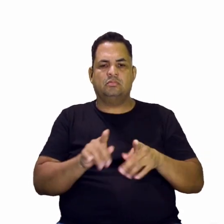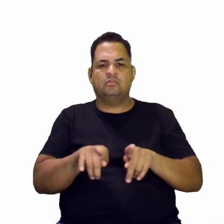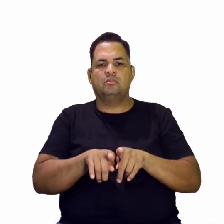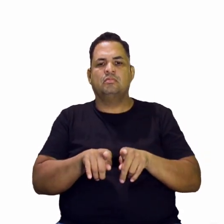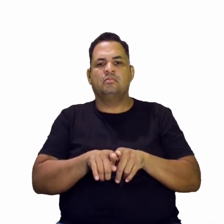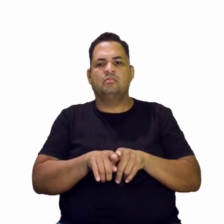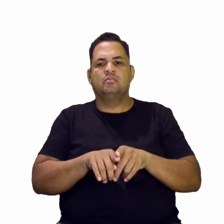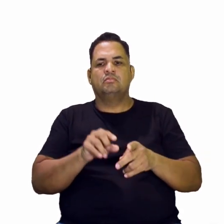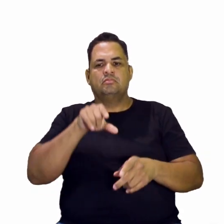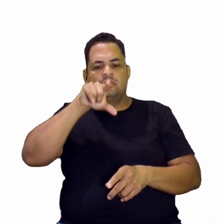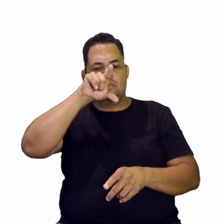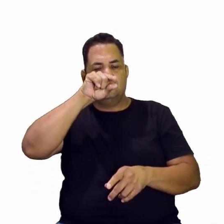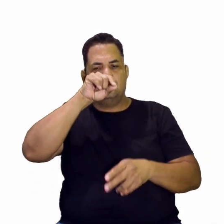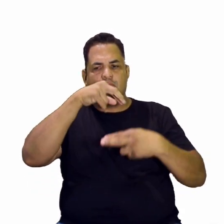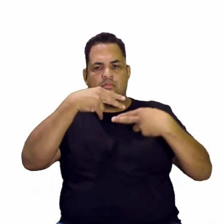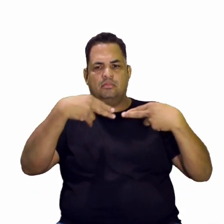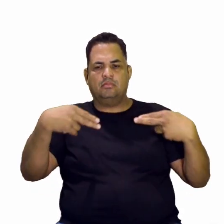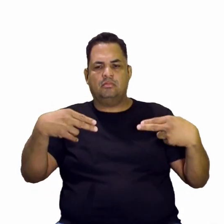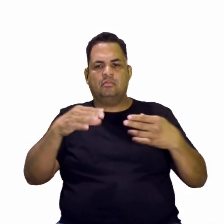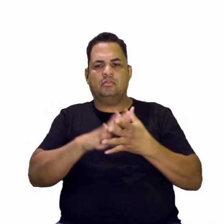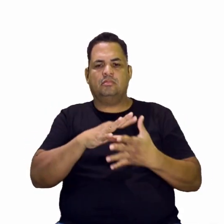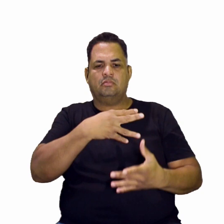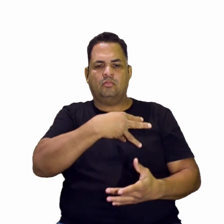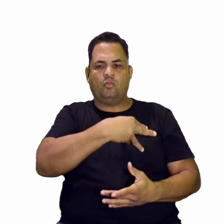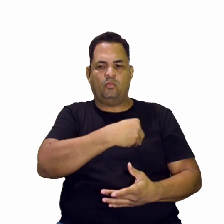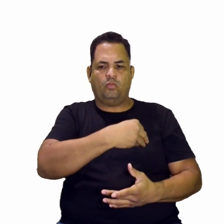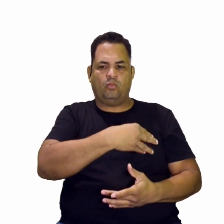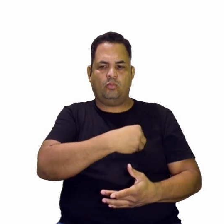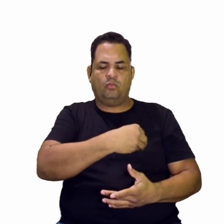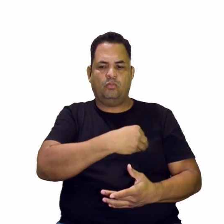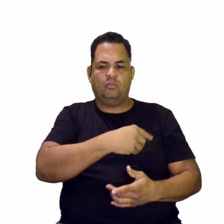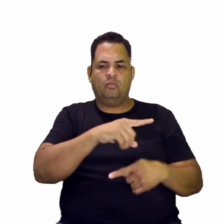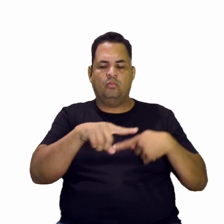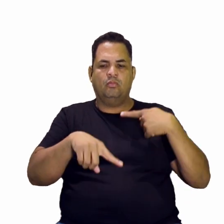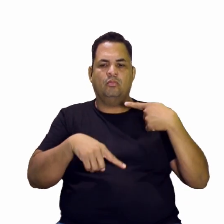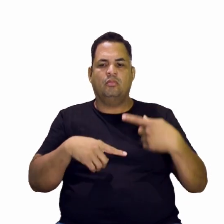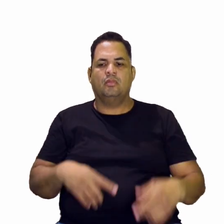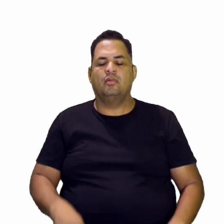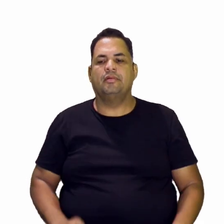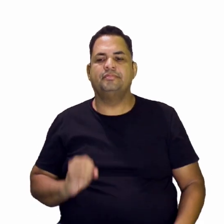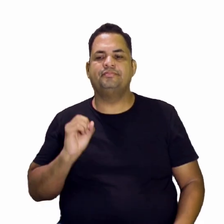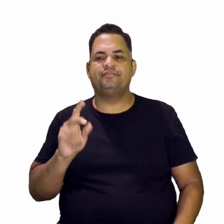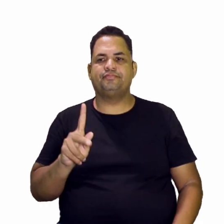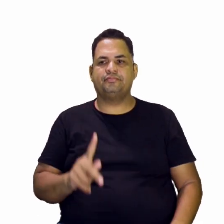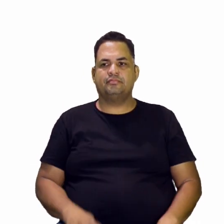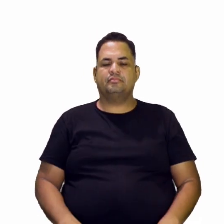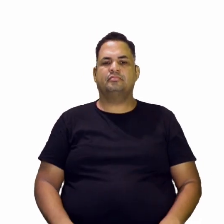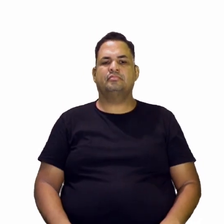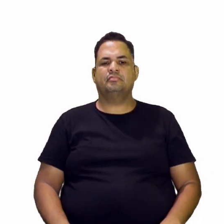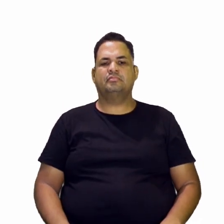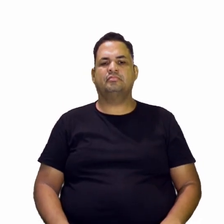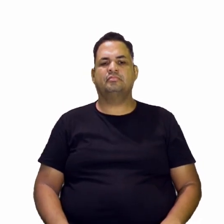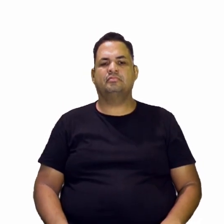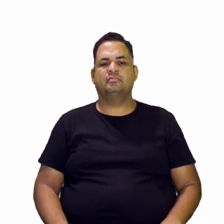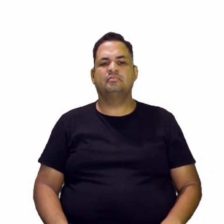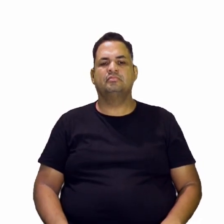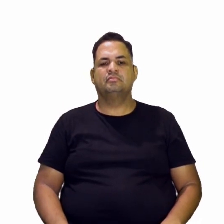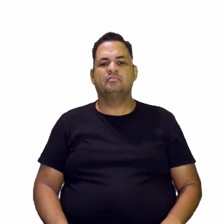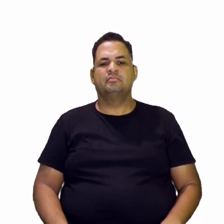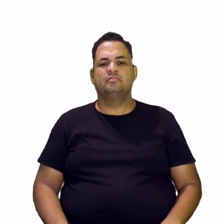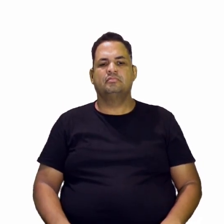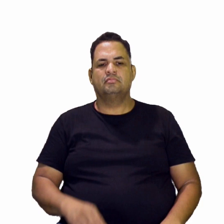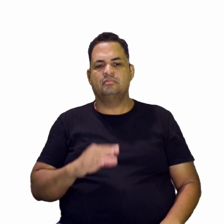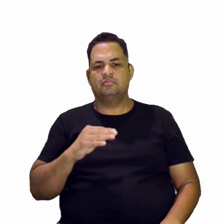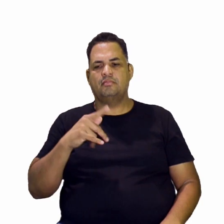temos as aves e depois nós temos os mamíferos, ok? E aqui a gente tem uma